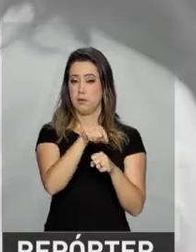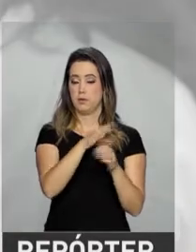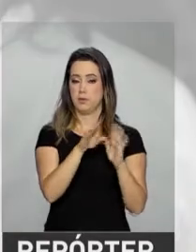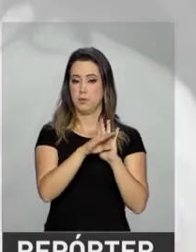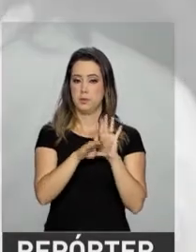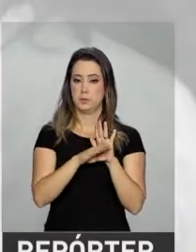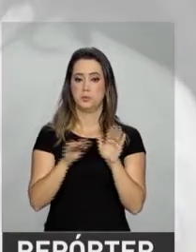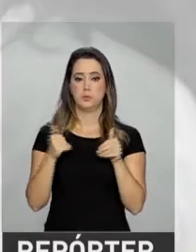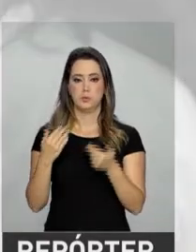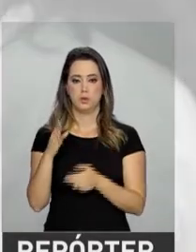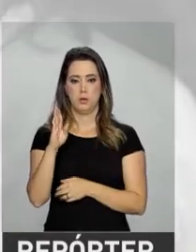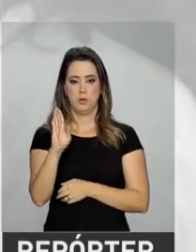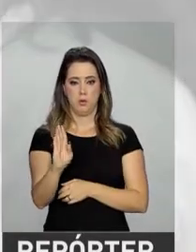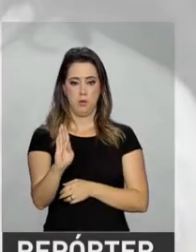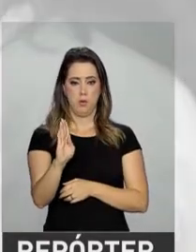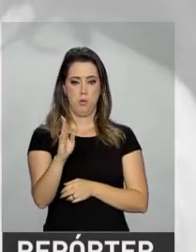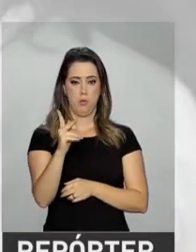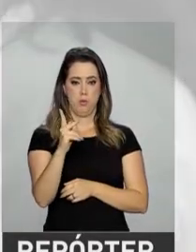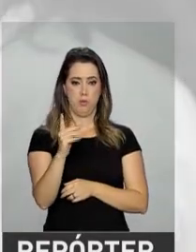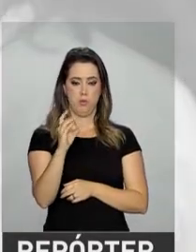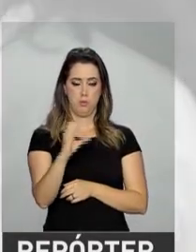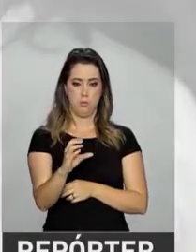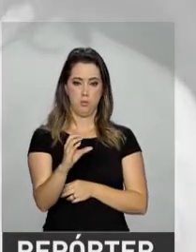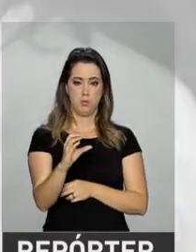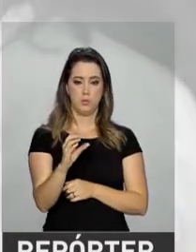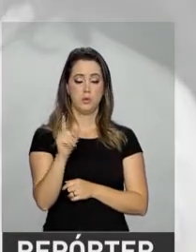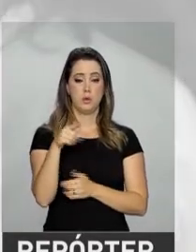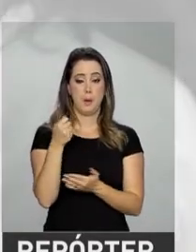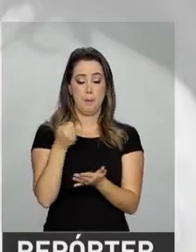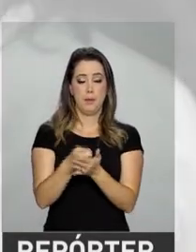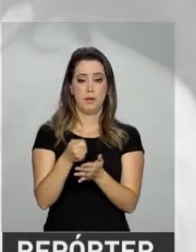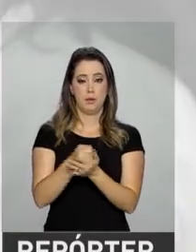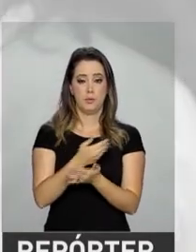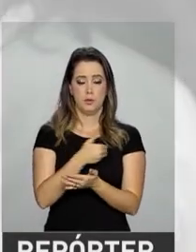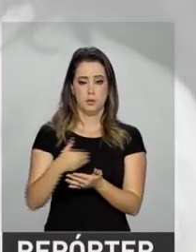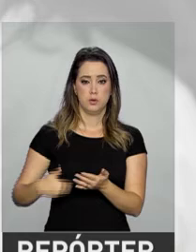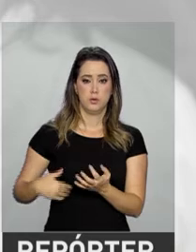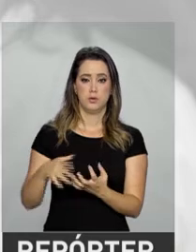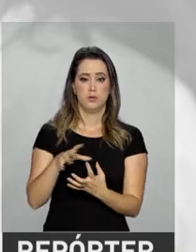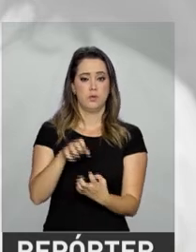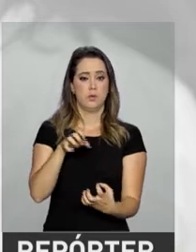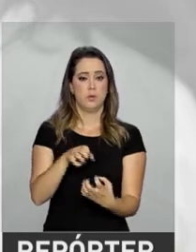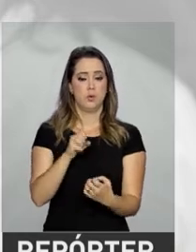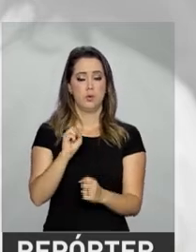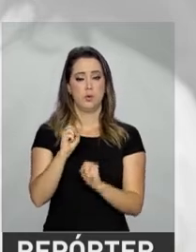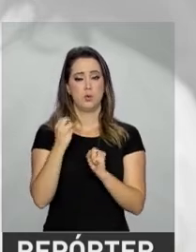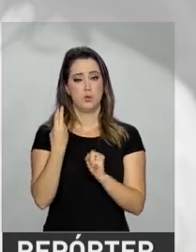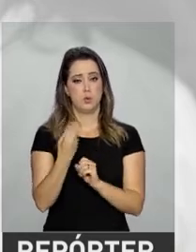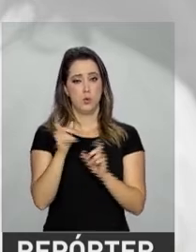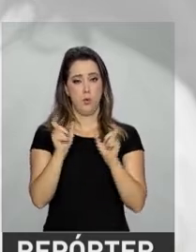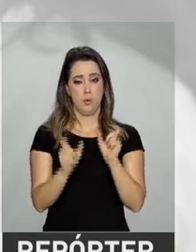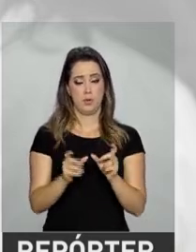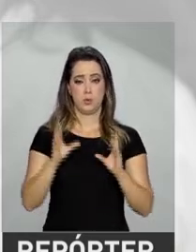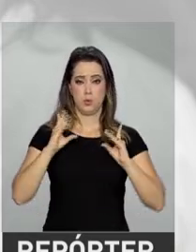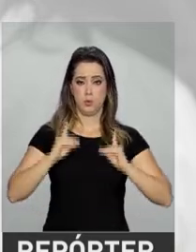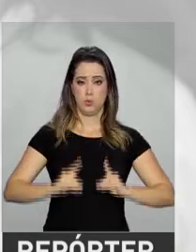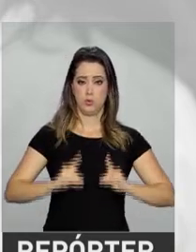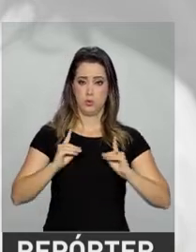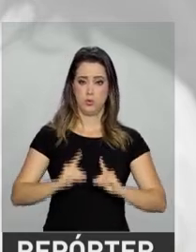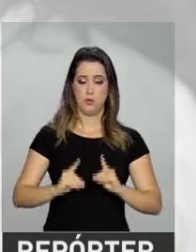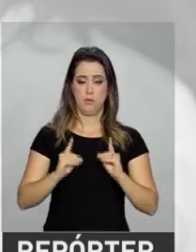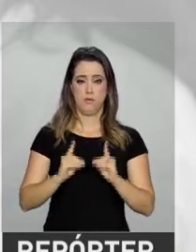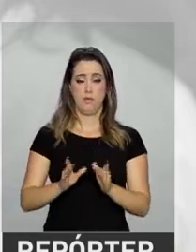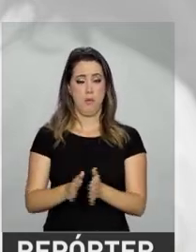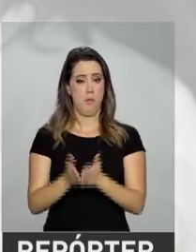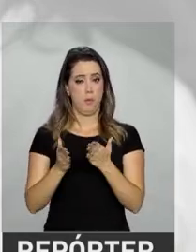bpc benefício de prestação continuada que é pago pelo governo a idosos ou pessoas com deficiência de baixa